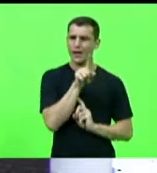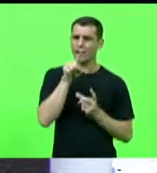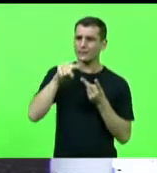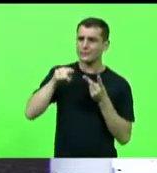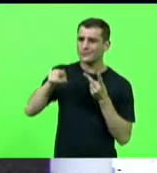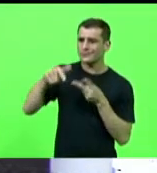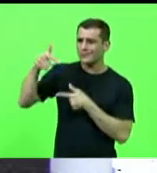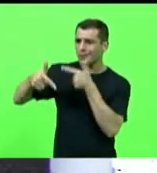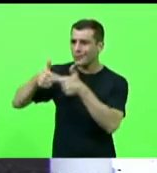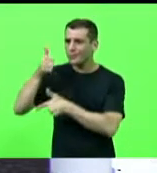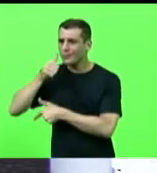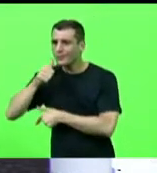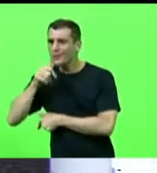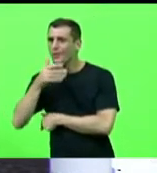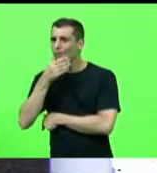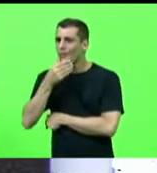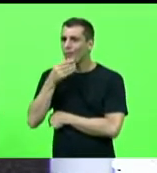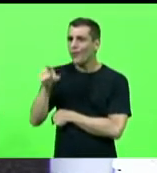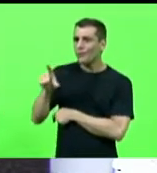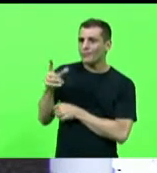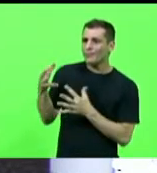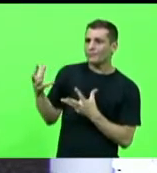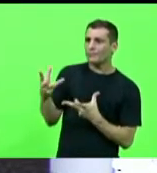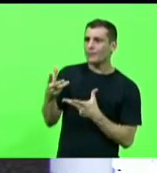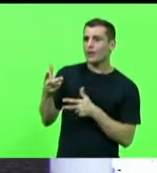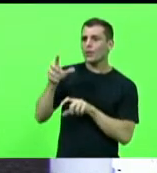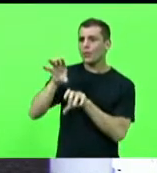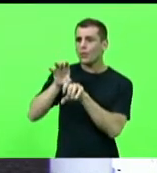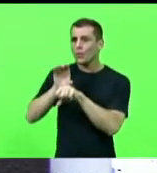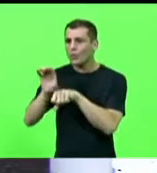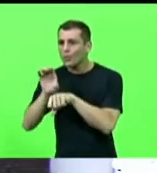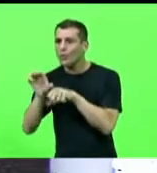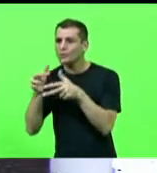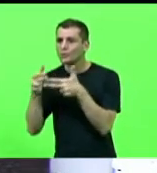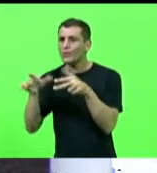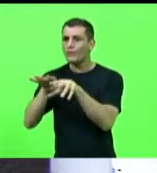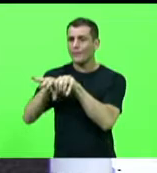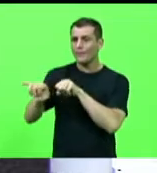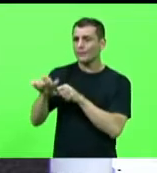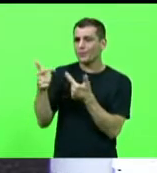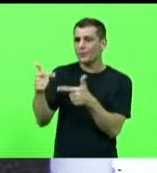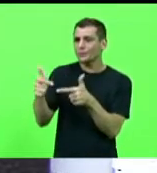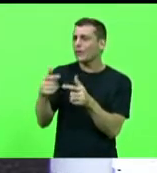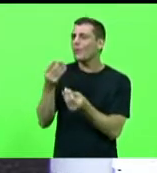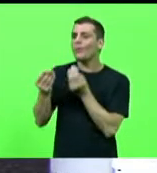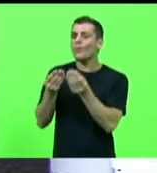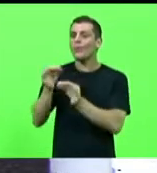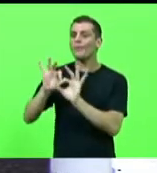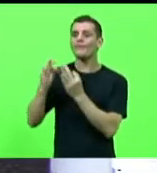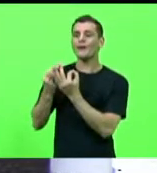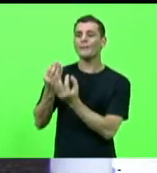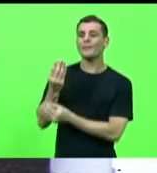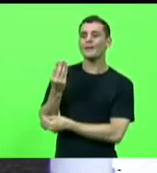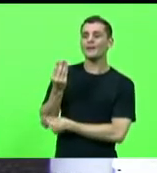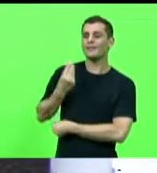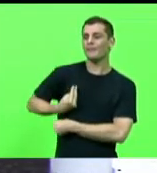trabalhadora, um trabalhador que não tem qualificação, que tenha que tocar sua vida, sustentar sua família, sustentar os seus